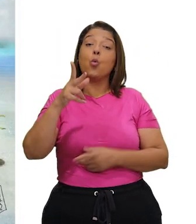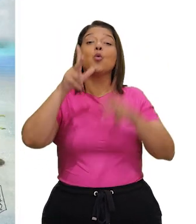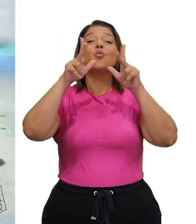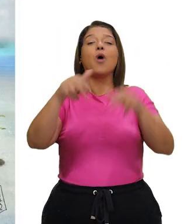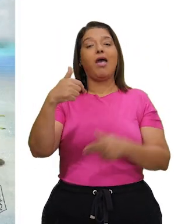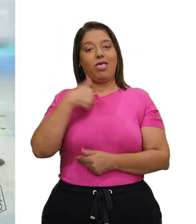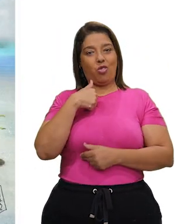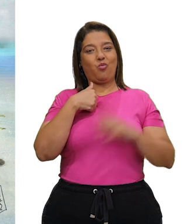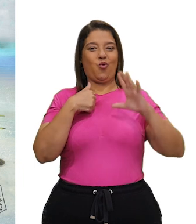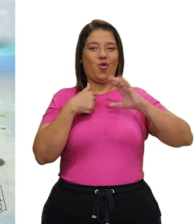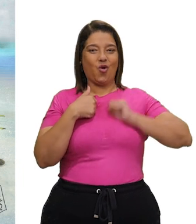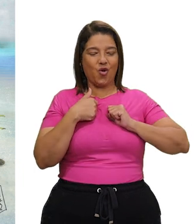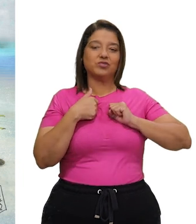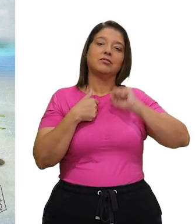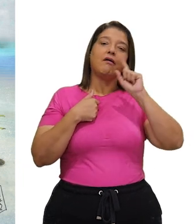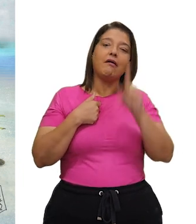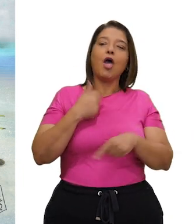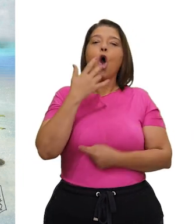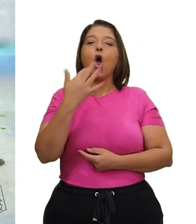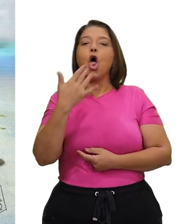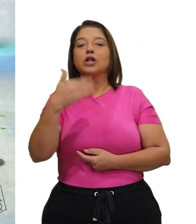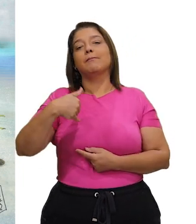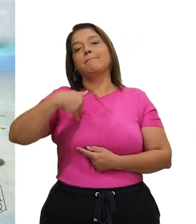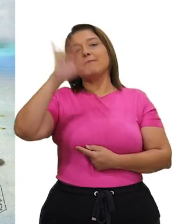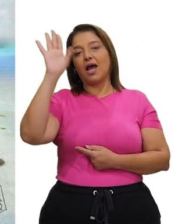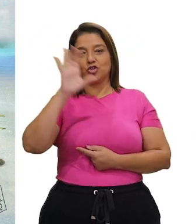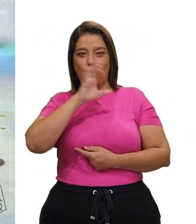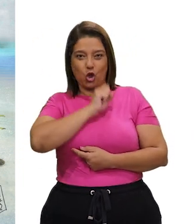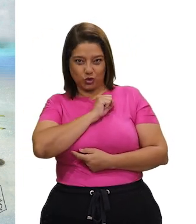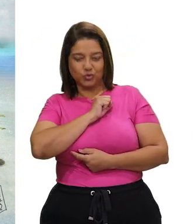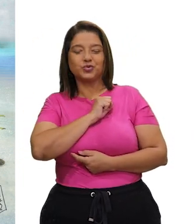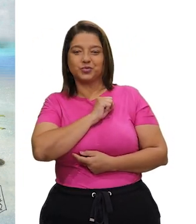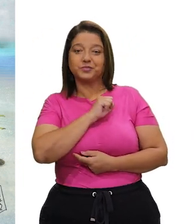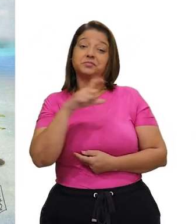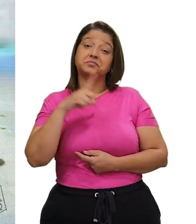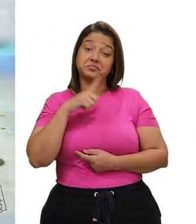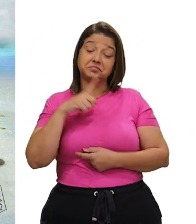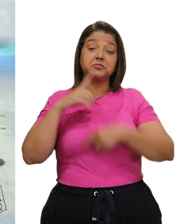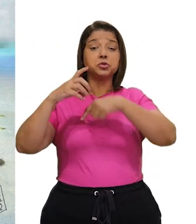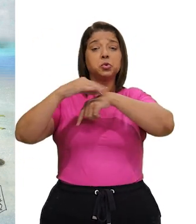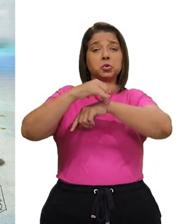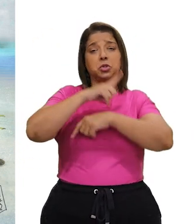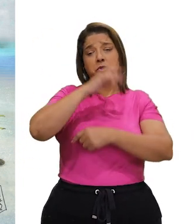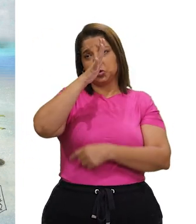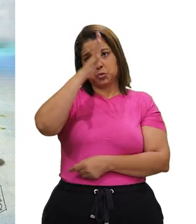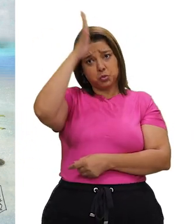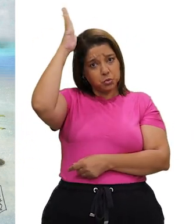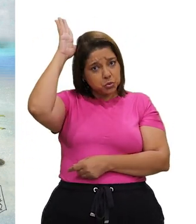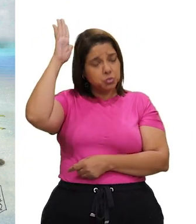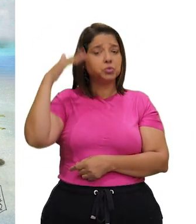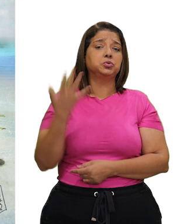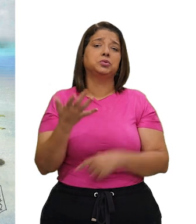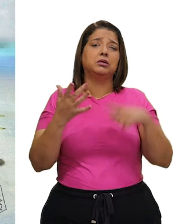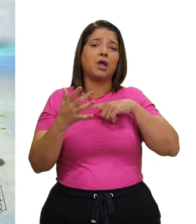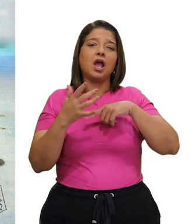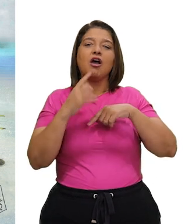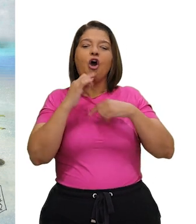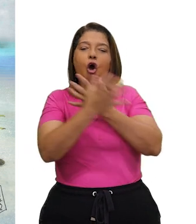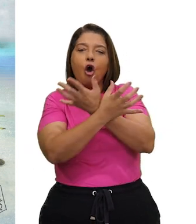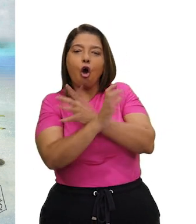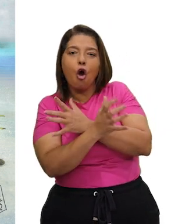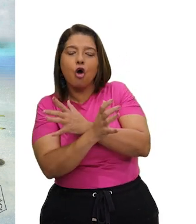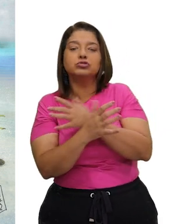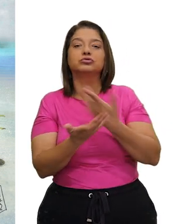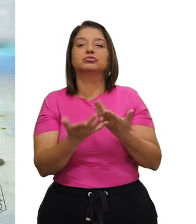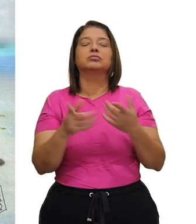eles em algum aspecto mais colorido tem muito dinossauro com crista eh placas ósseas ou uma